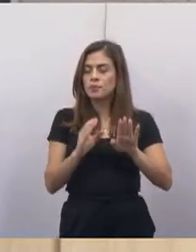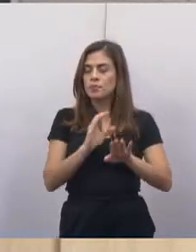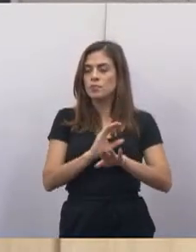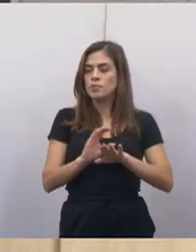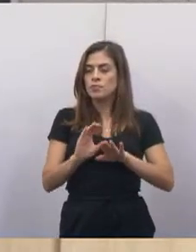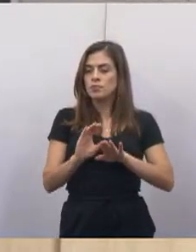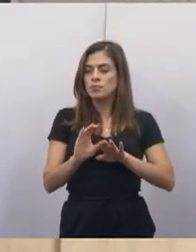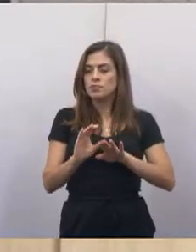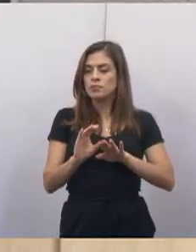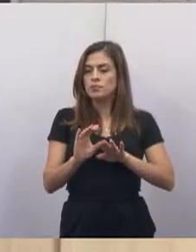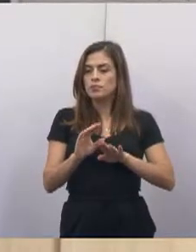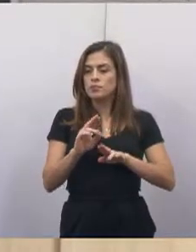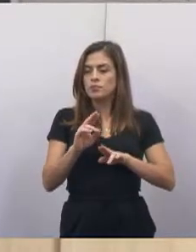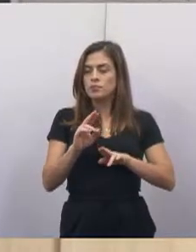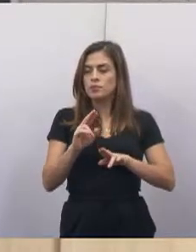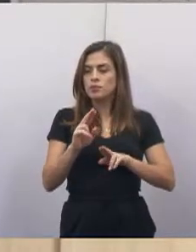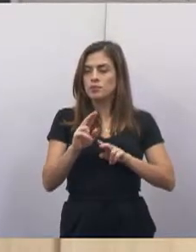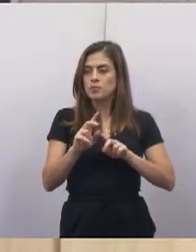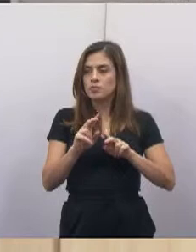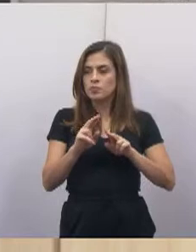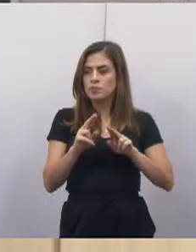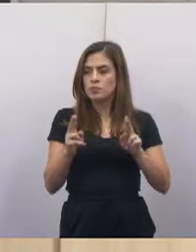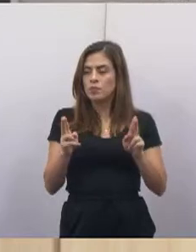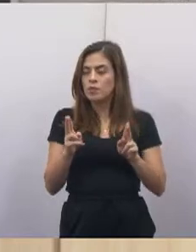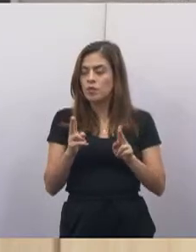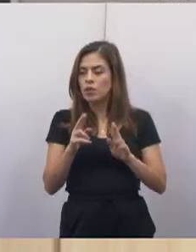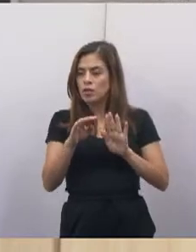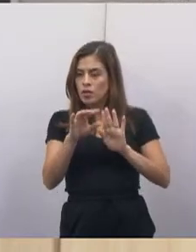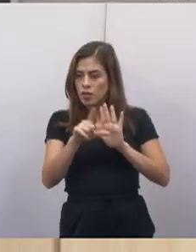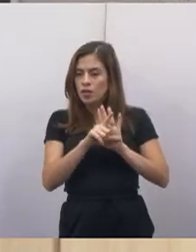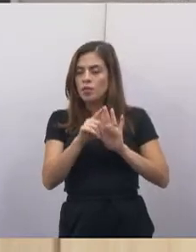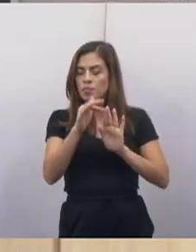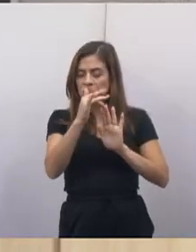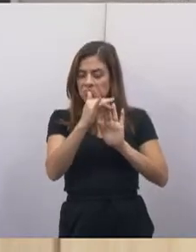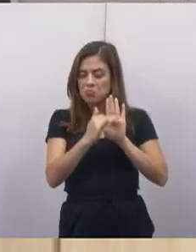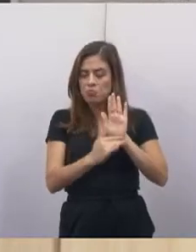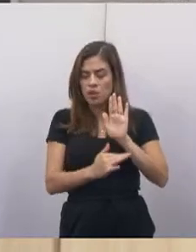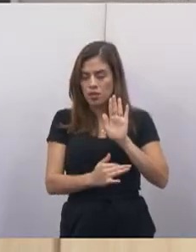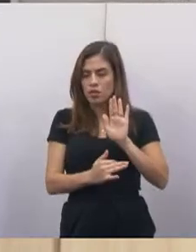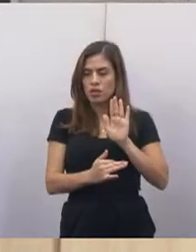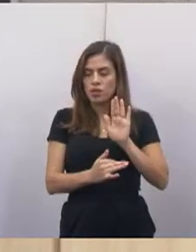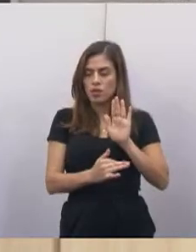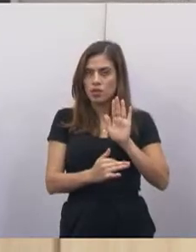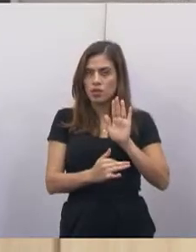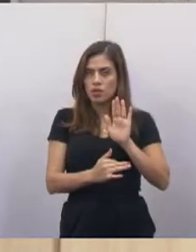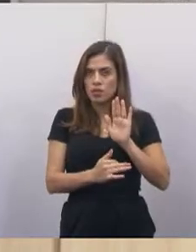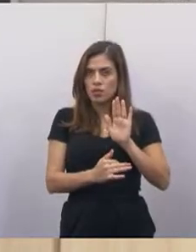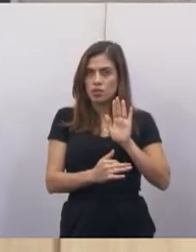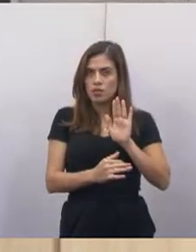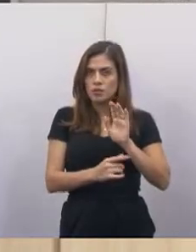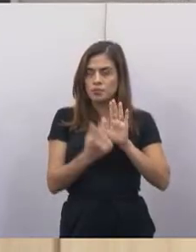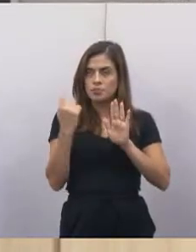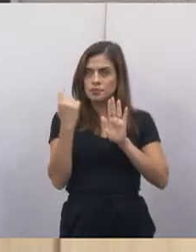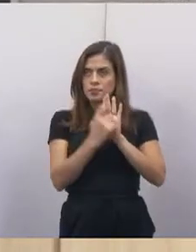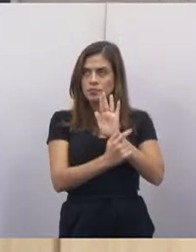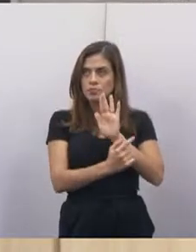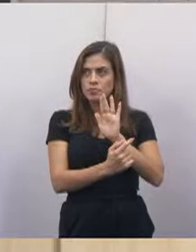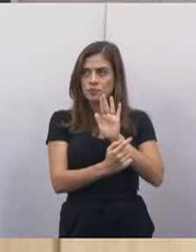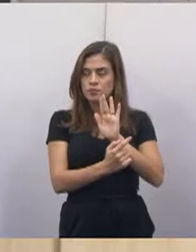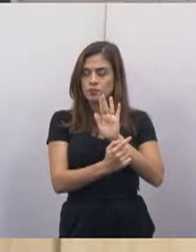posturas e instalações municipais. Fica acrescido de um parágrafo que será único, com a seguinte redação.